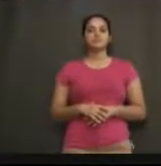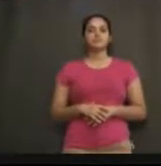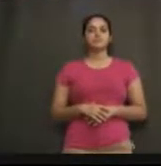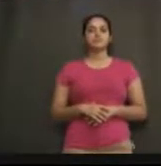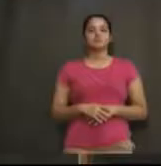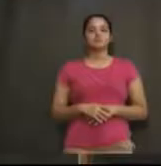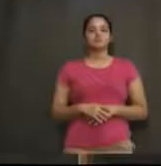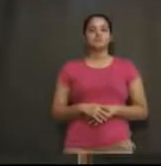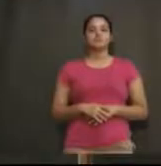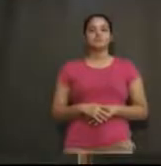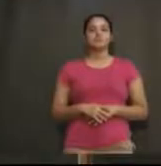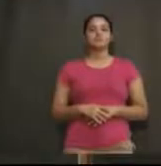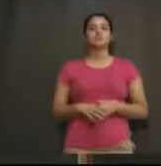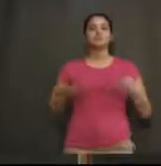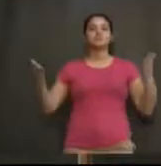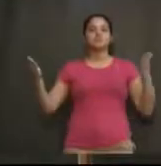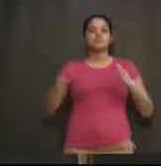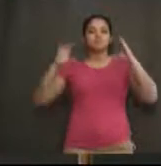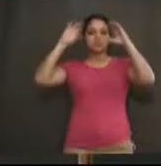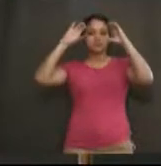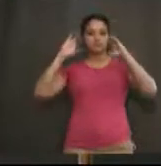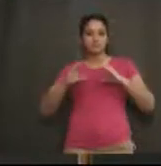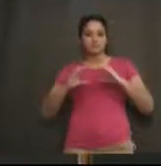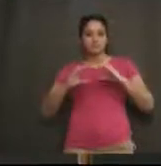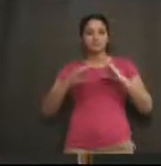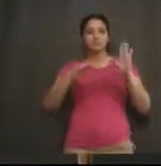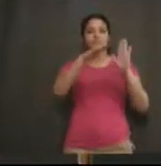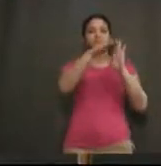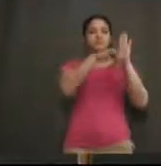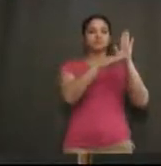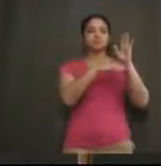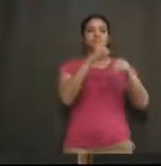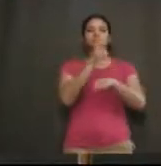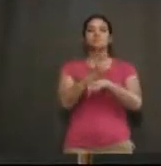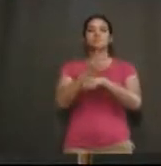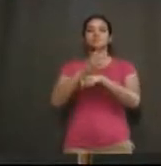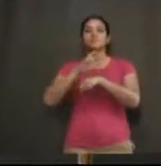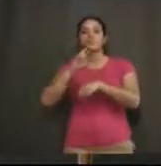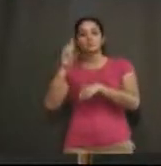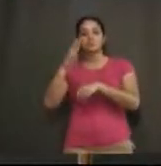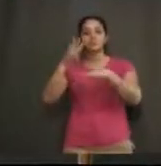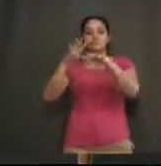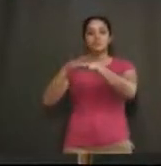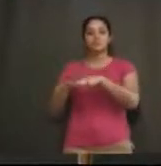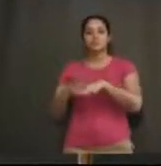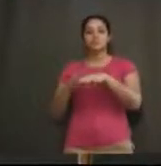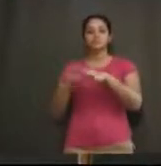Com a palavra, o coordenador do Programa de Doutorado em Matemática em Associação Ampla,